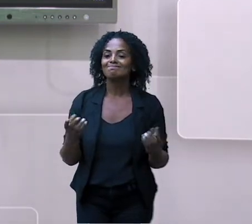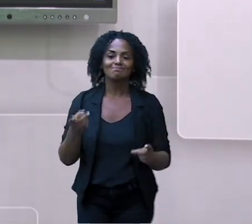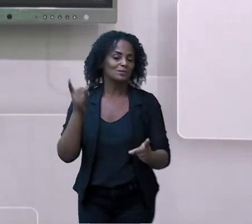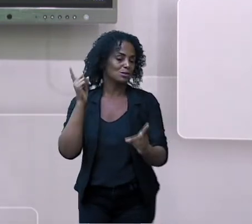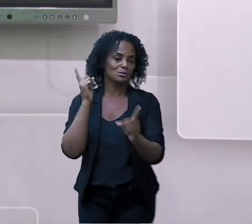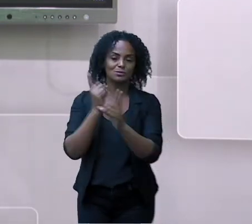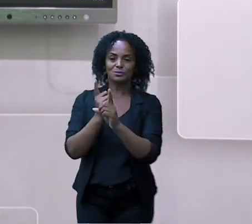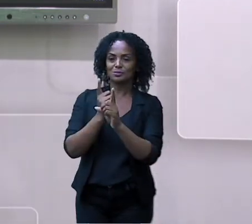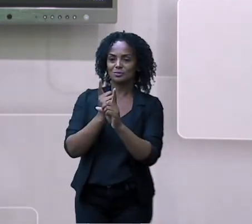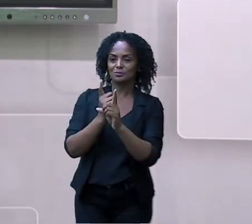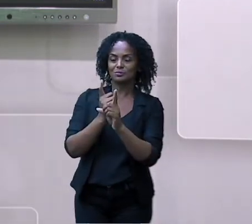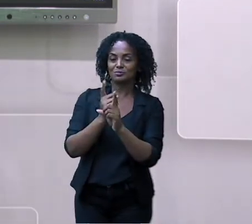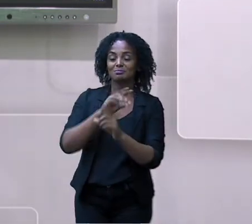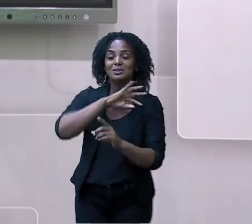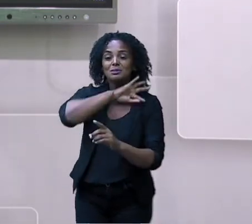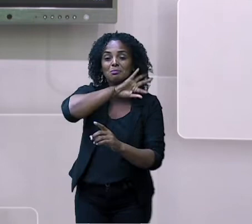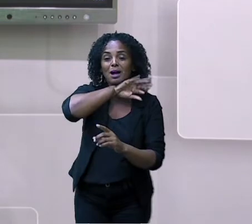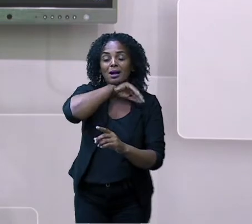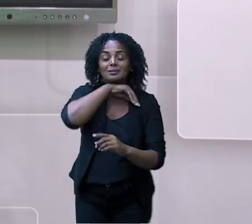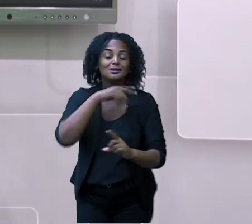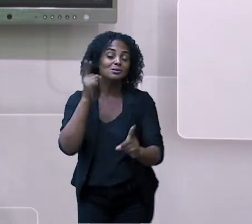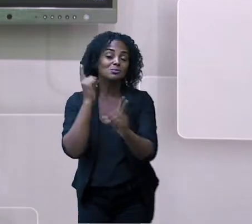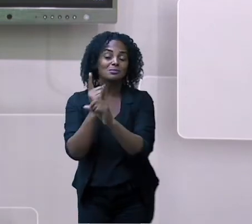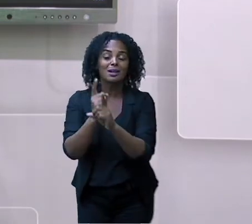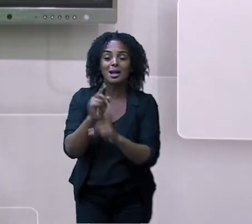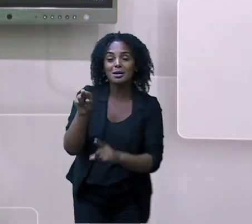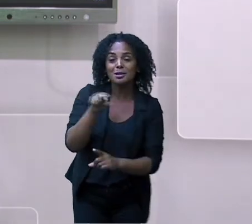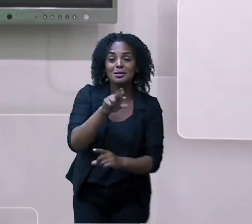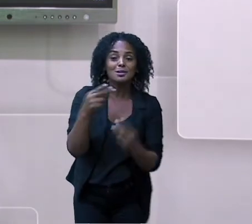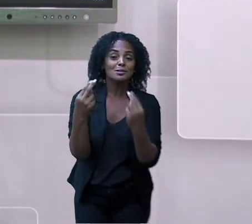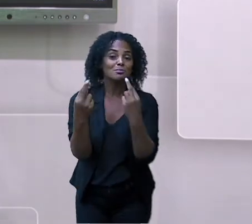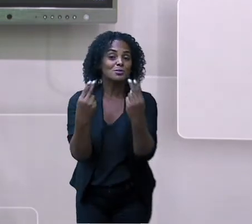Swan Lake, Cisne Lago, né?